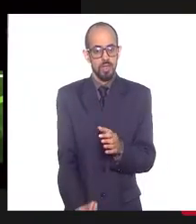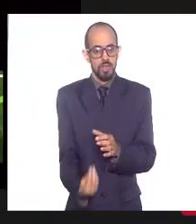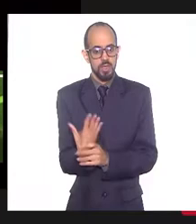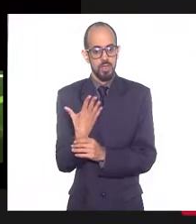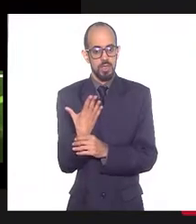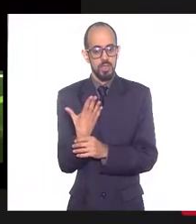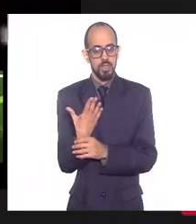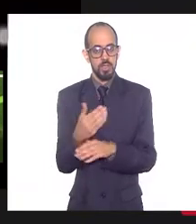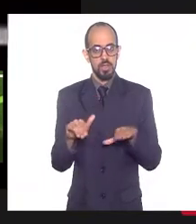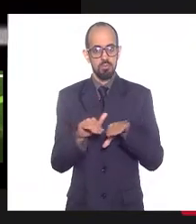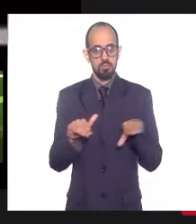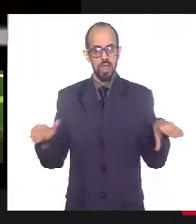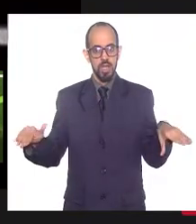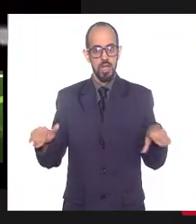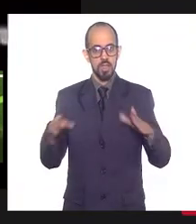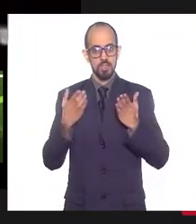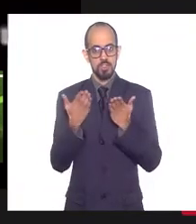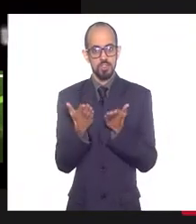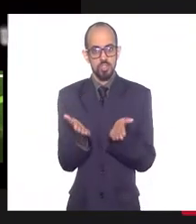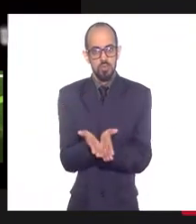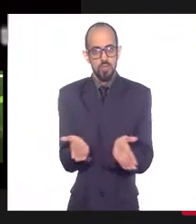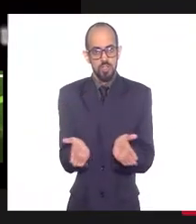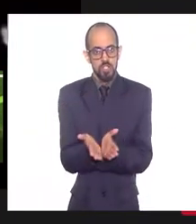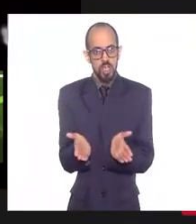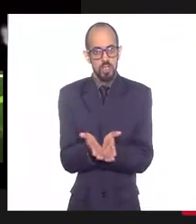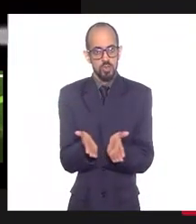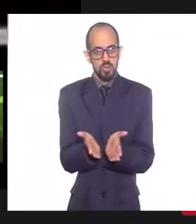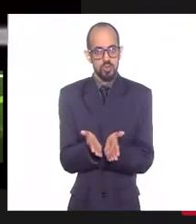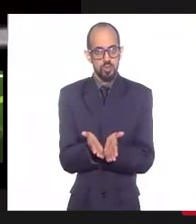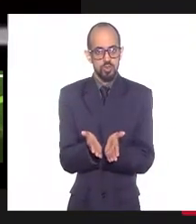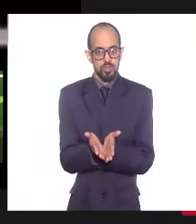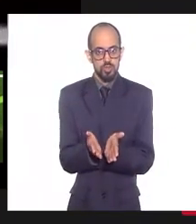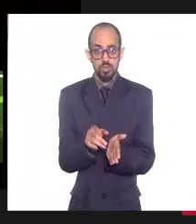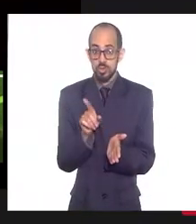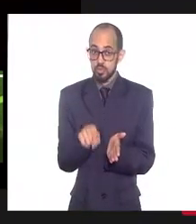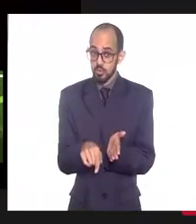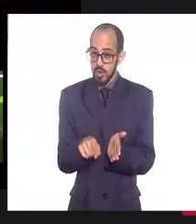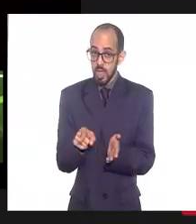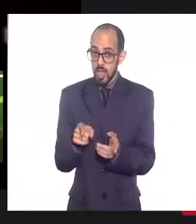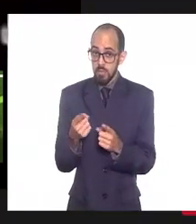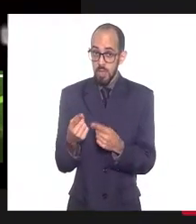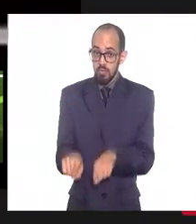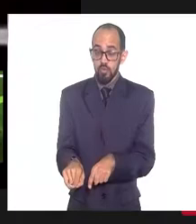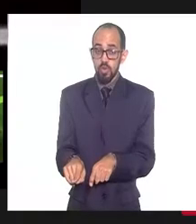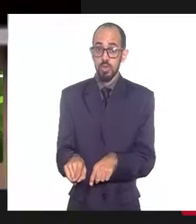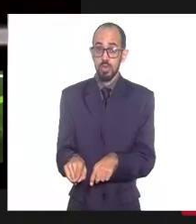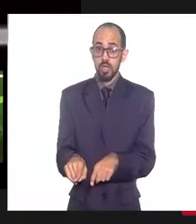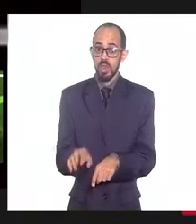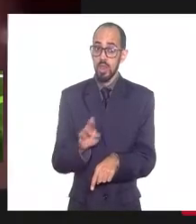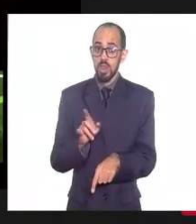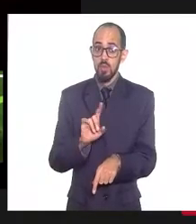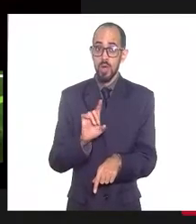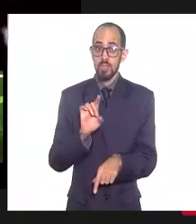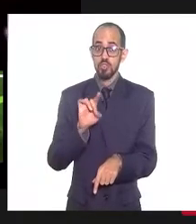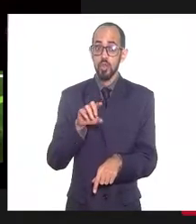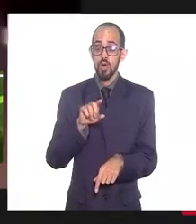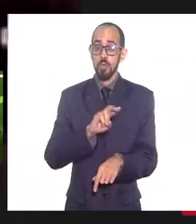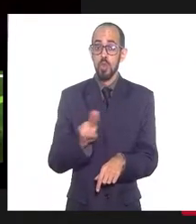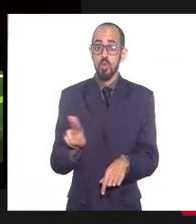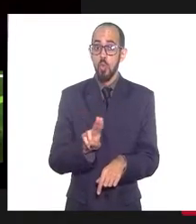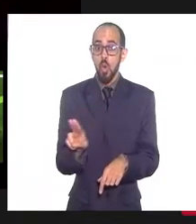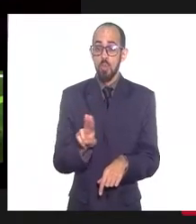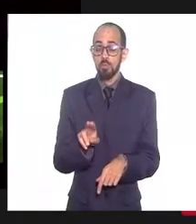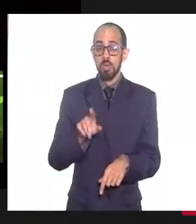bancadas evangélicas. Isso é um assinte, uma afronta, não só pelo nome, mas ao